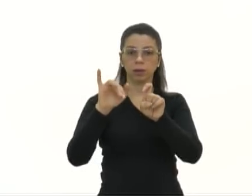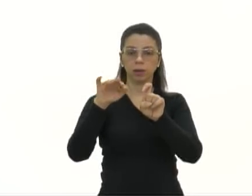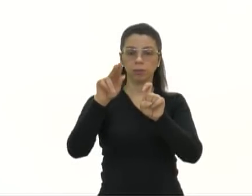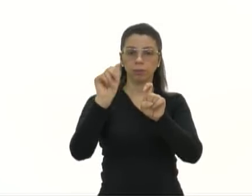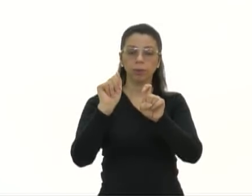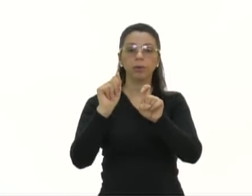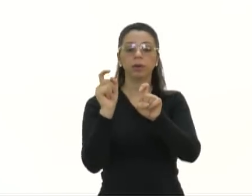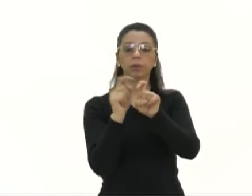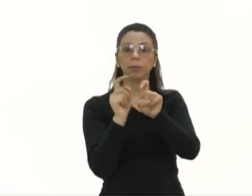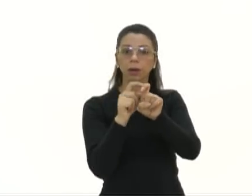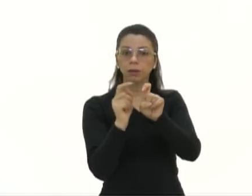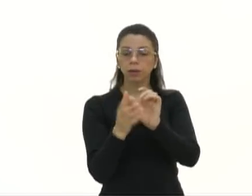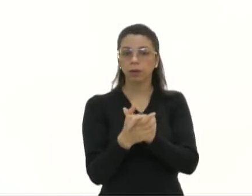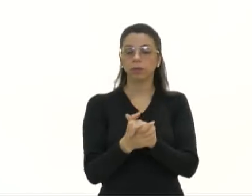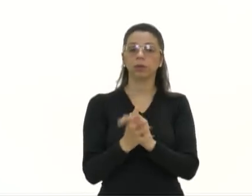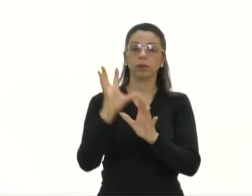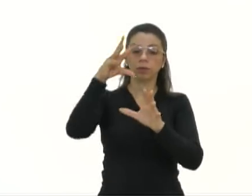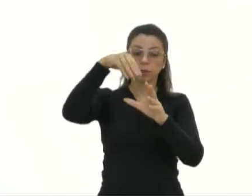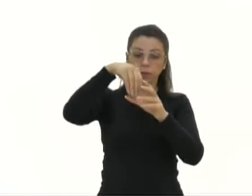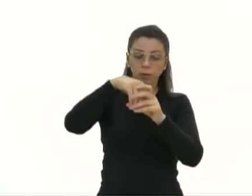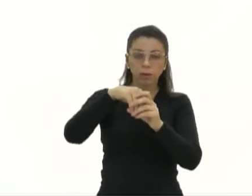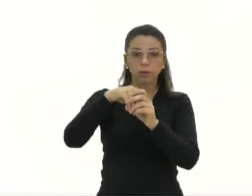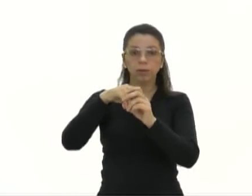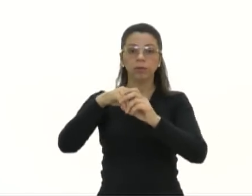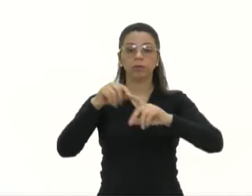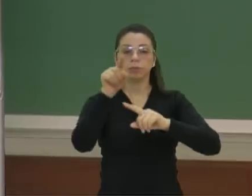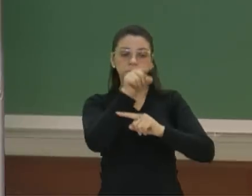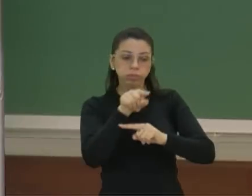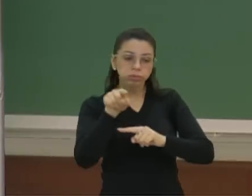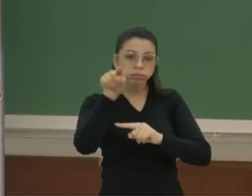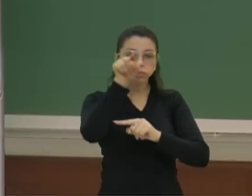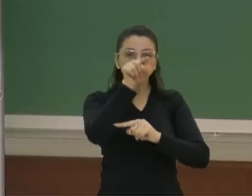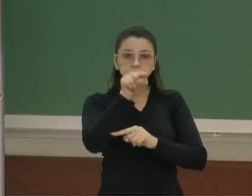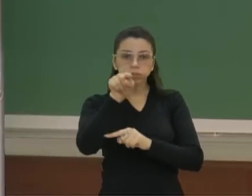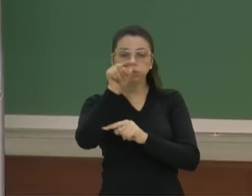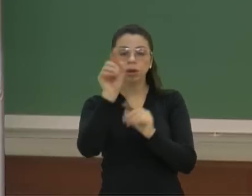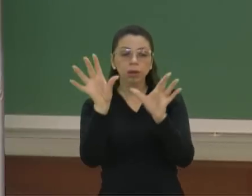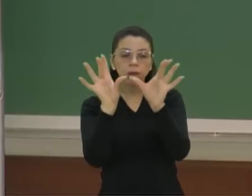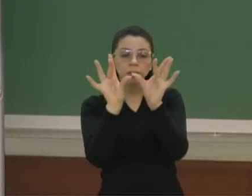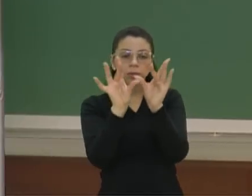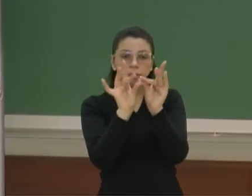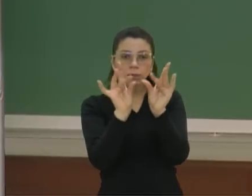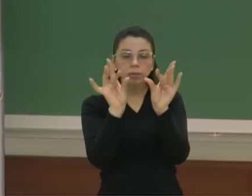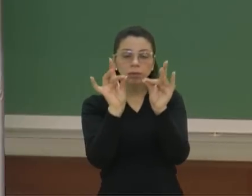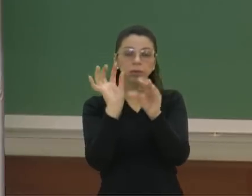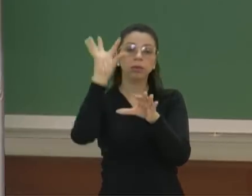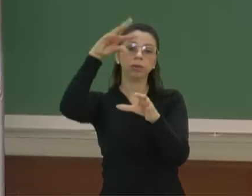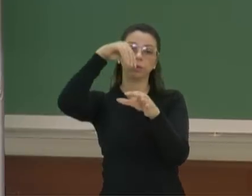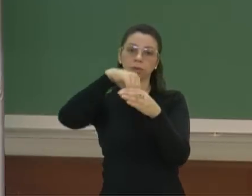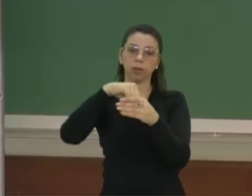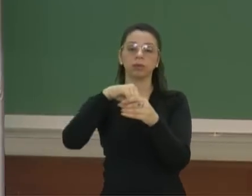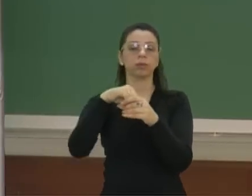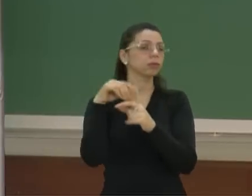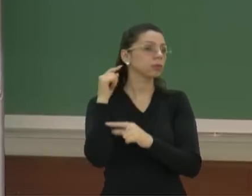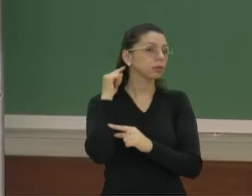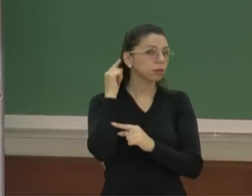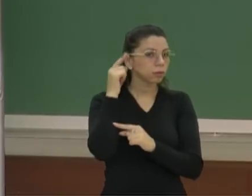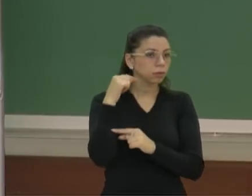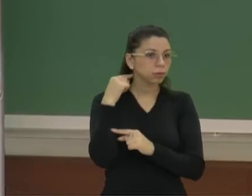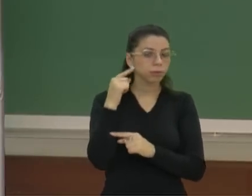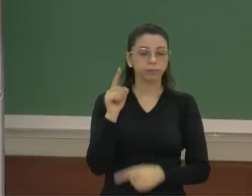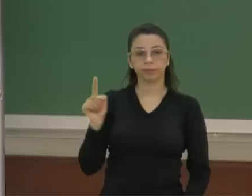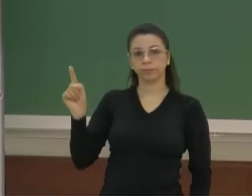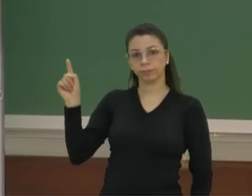está presente na cóclea, que se localiza na estrutura, né, na parte mais interna da nossa orelha. E aqui no